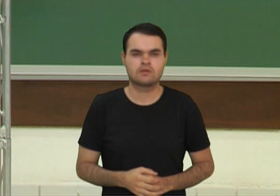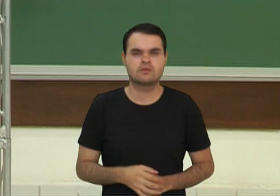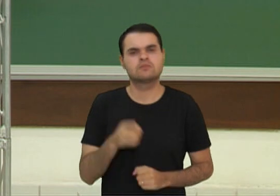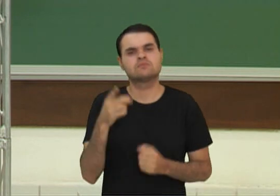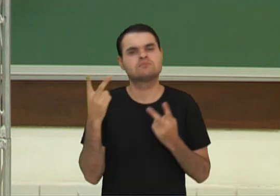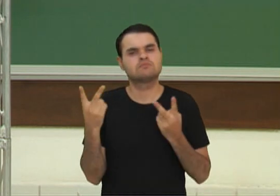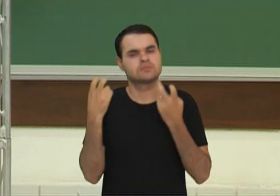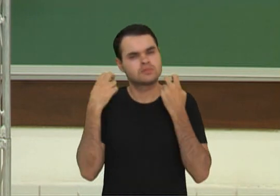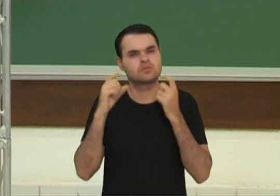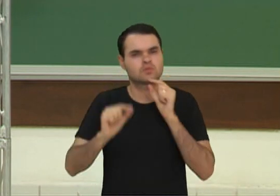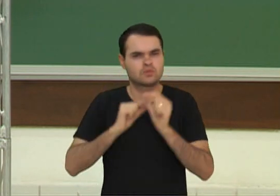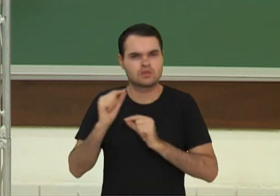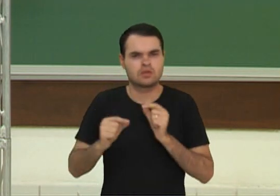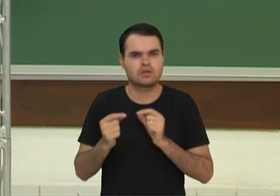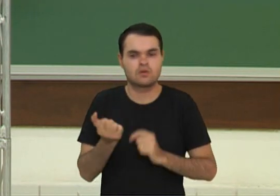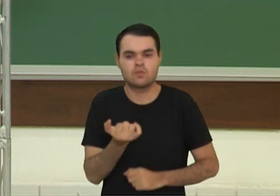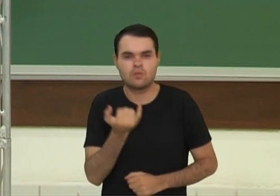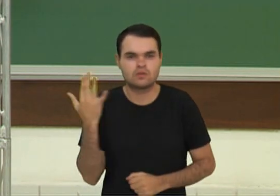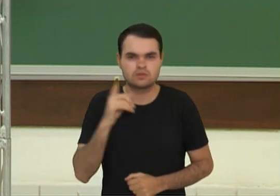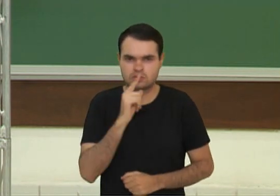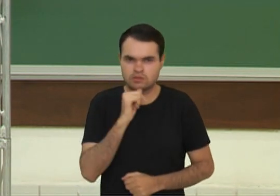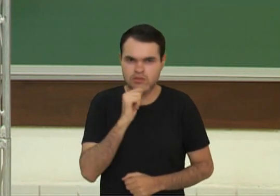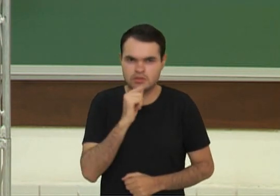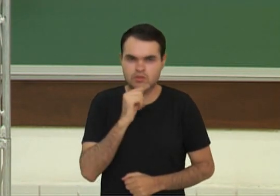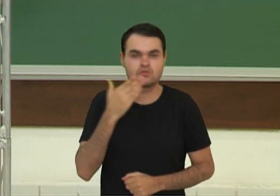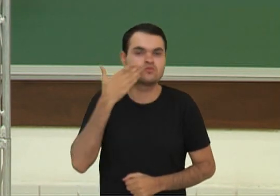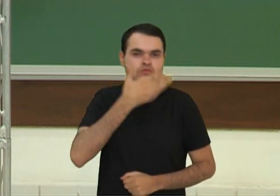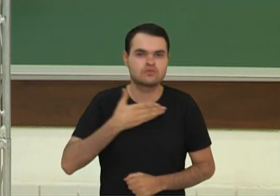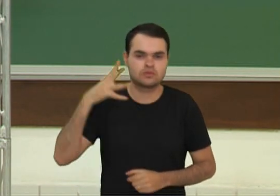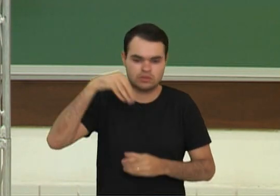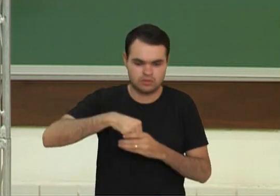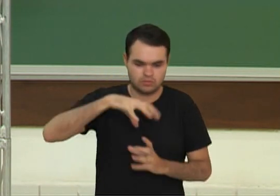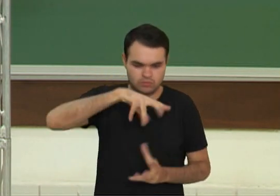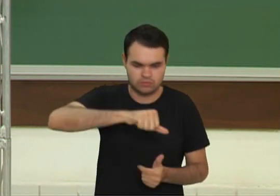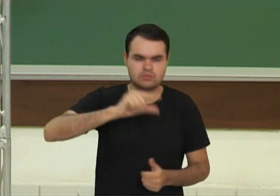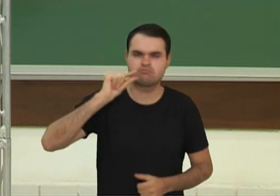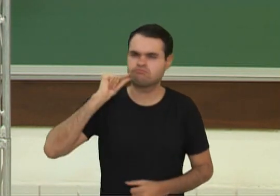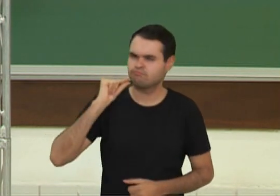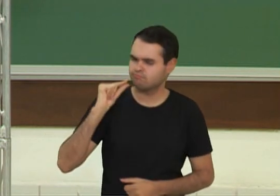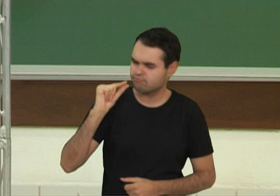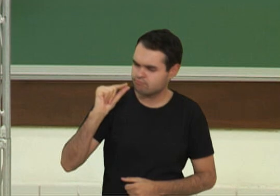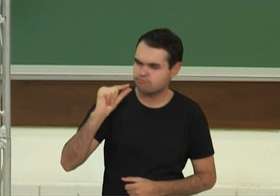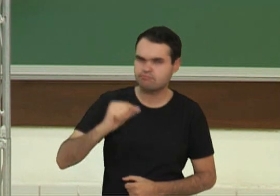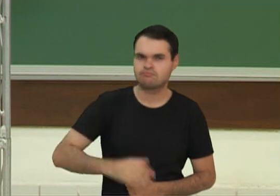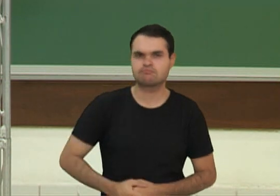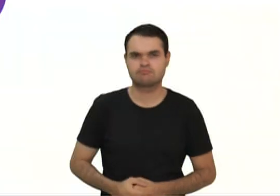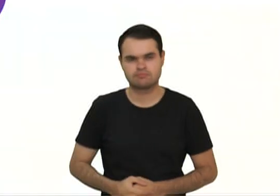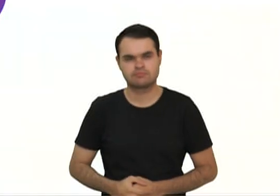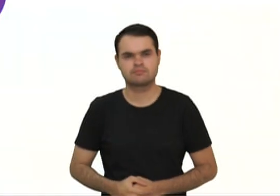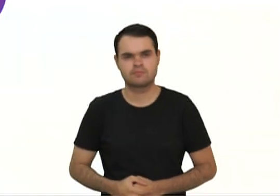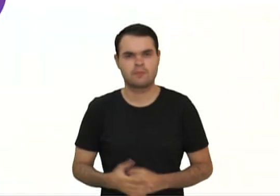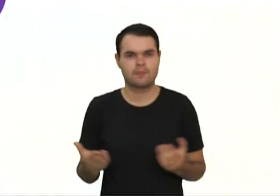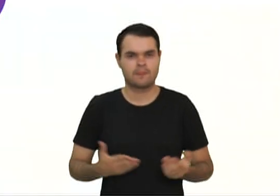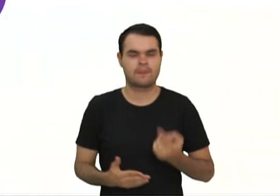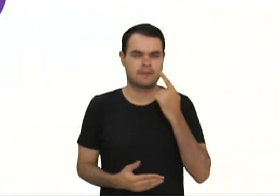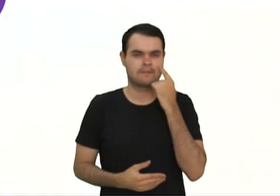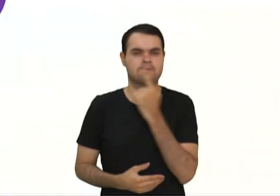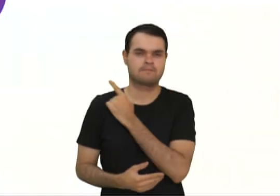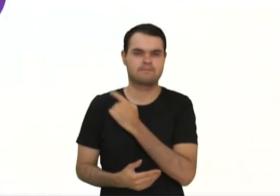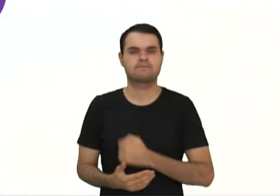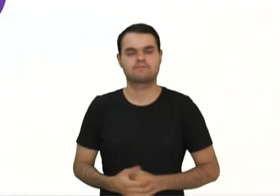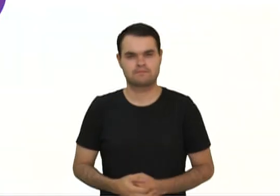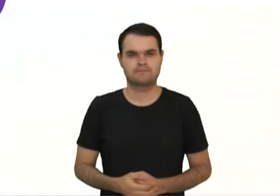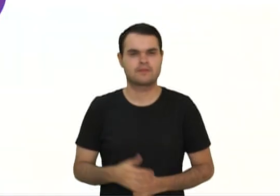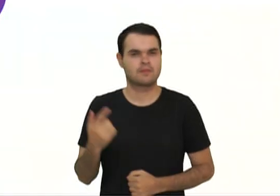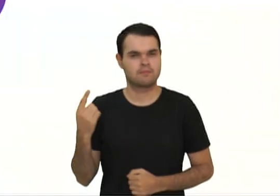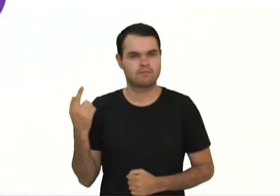perceba que a quantidade de água doce que existe no planeta, ela é bastante pequena. E agora, aqui na tela, ó, aparece para você a